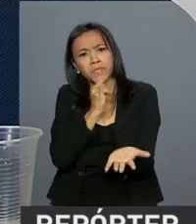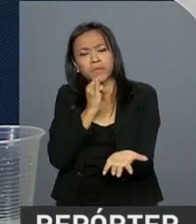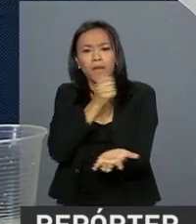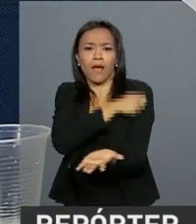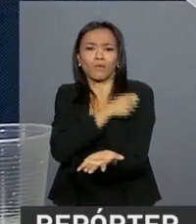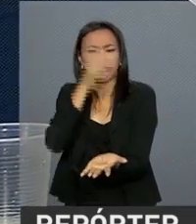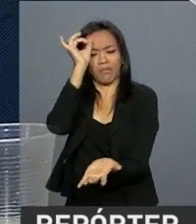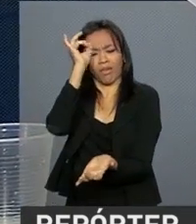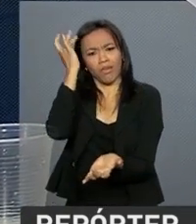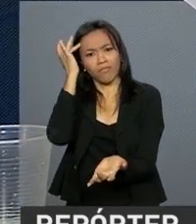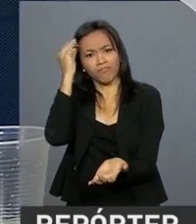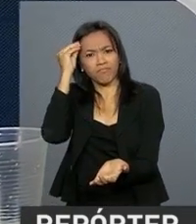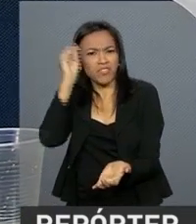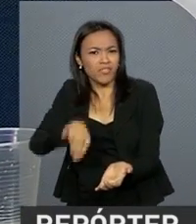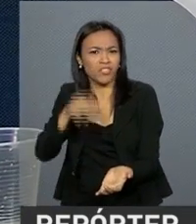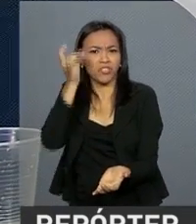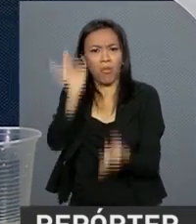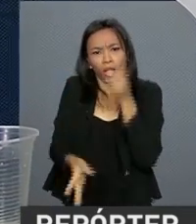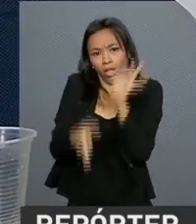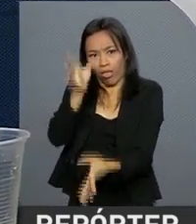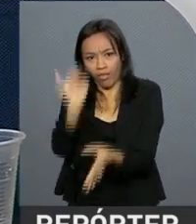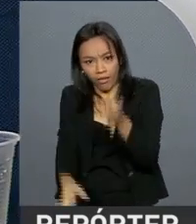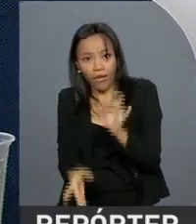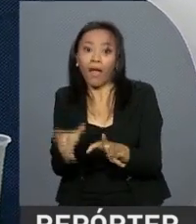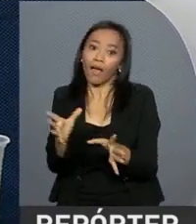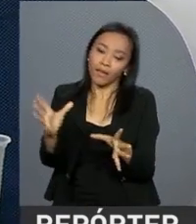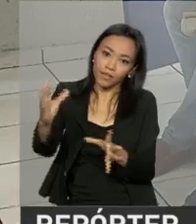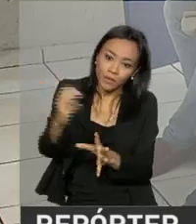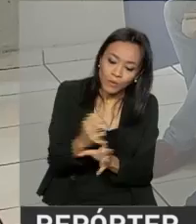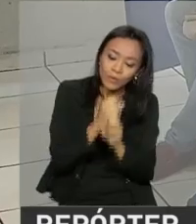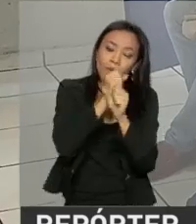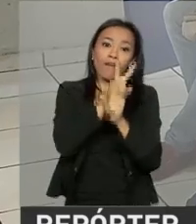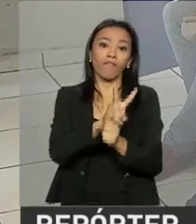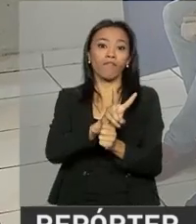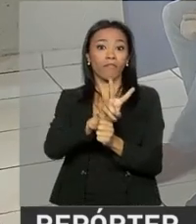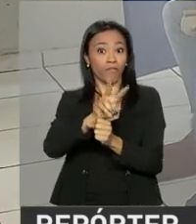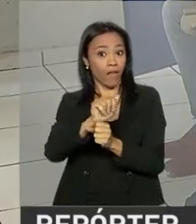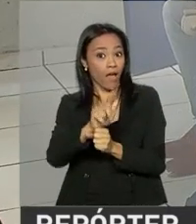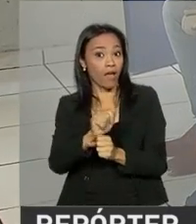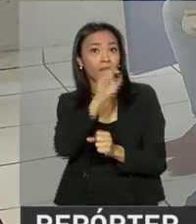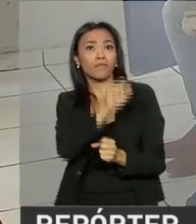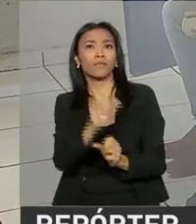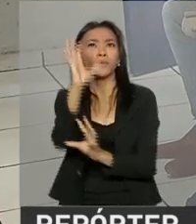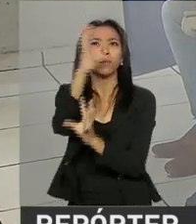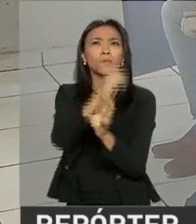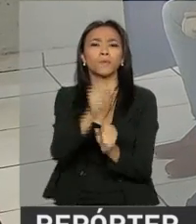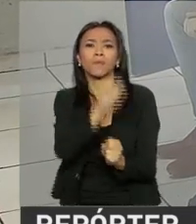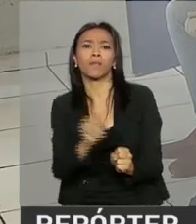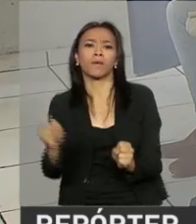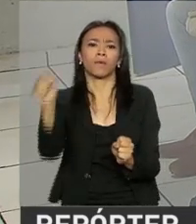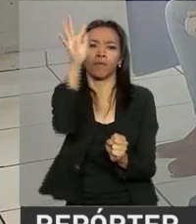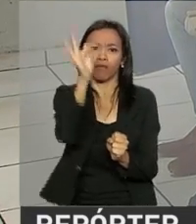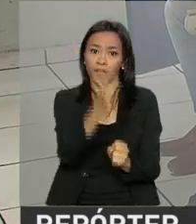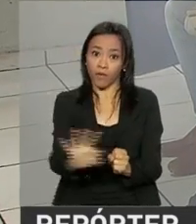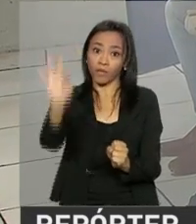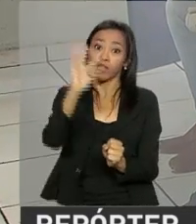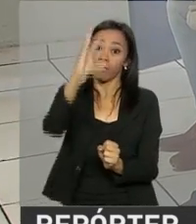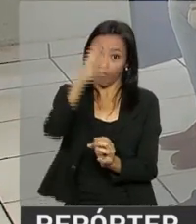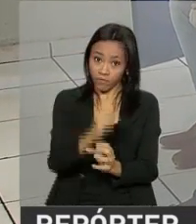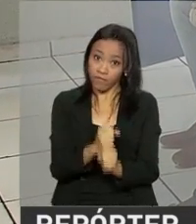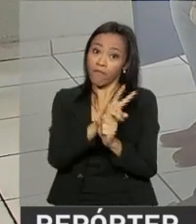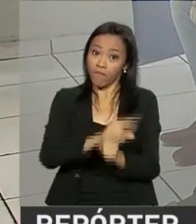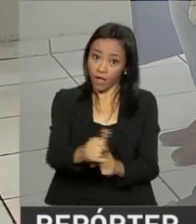dos alunos, né? Agora, todas as vagas remanescentes em instituições de educação superior serão somadas.